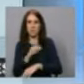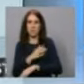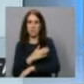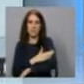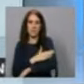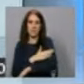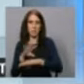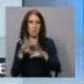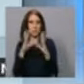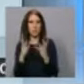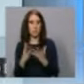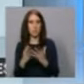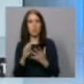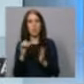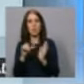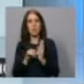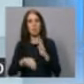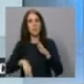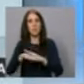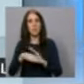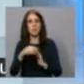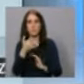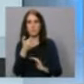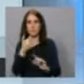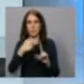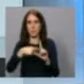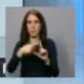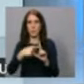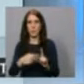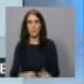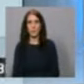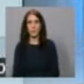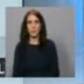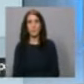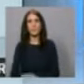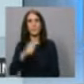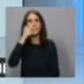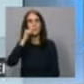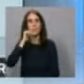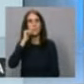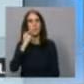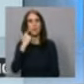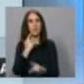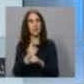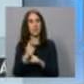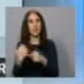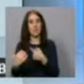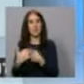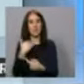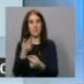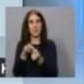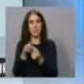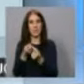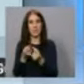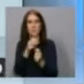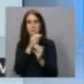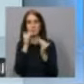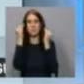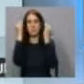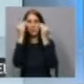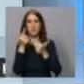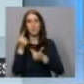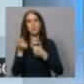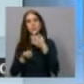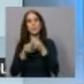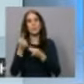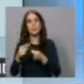temperatura máxima para o Funchal 25 graus Celsius. Para os Açores, devido à aproximação daquela superfície frontal, o céu a apresentar-se gradualmente